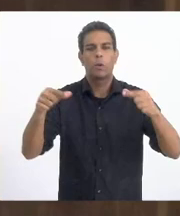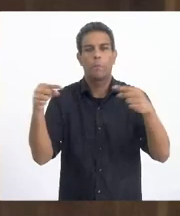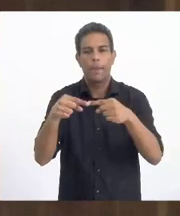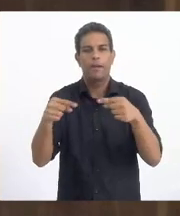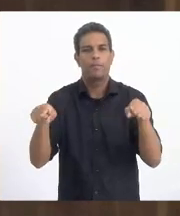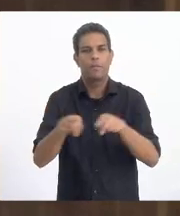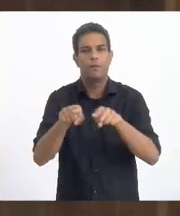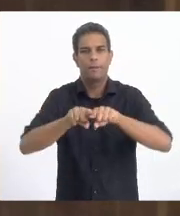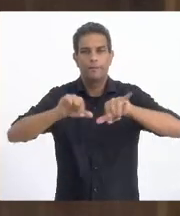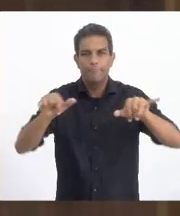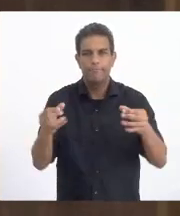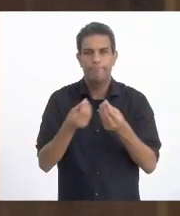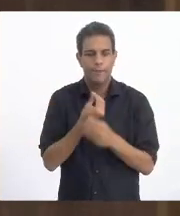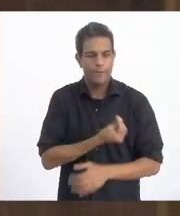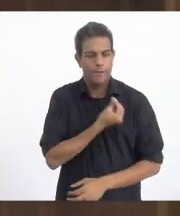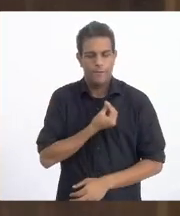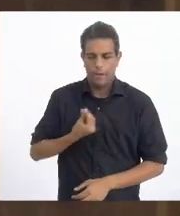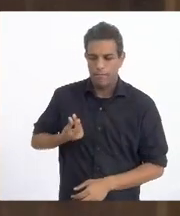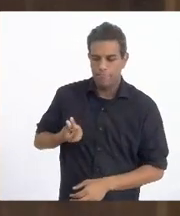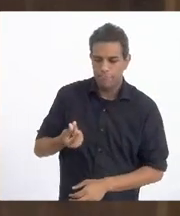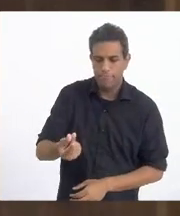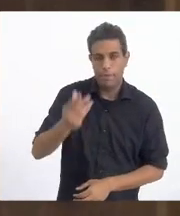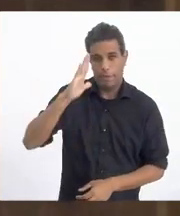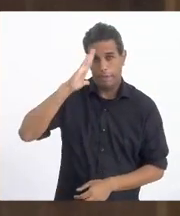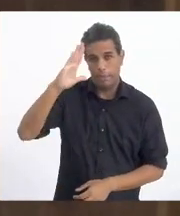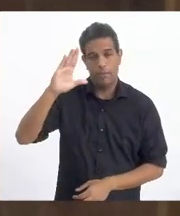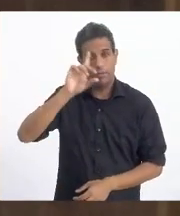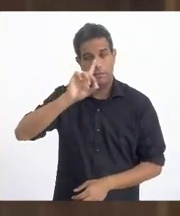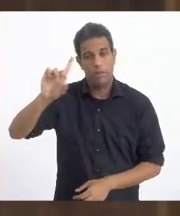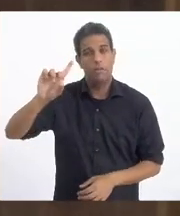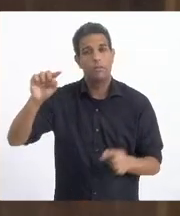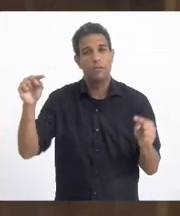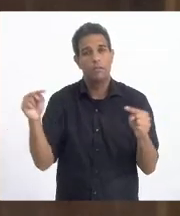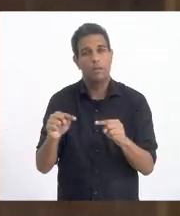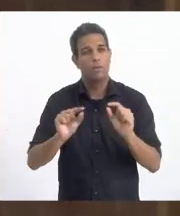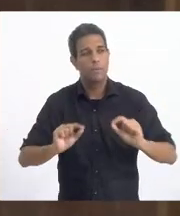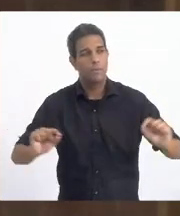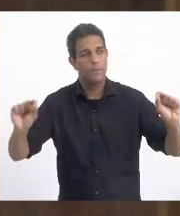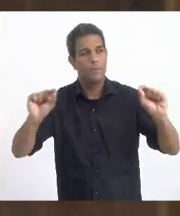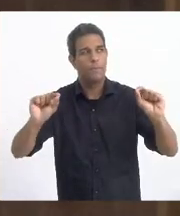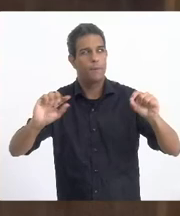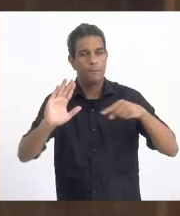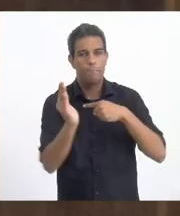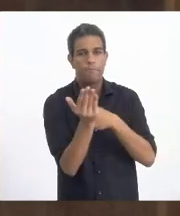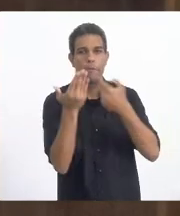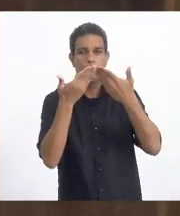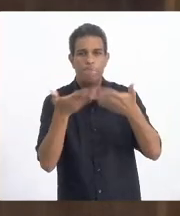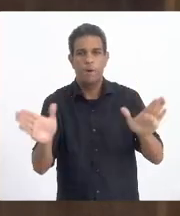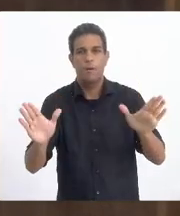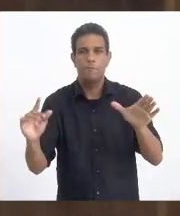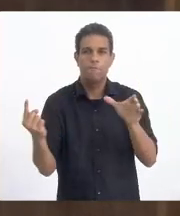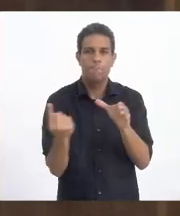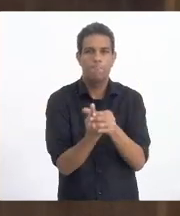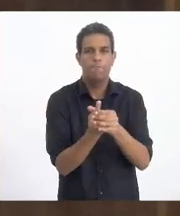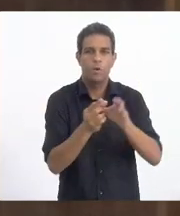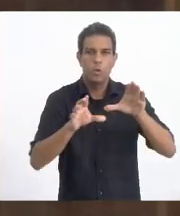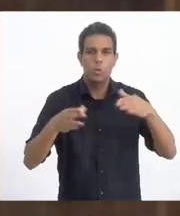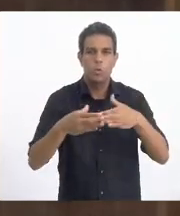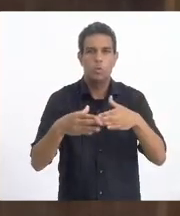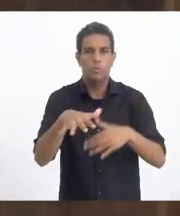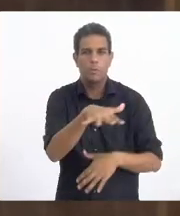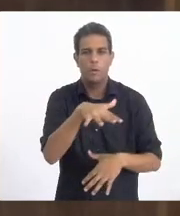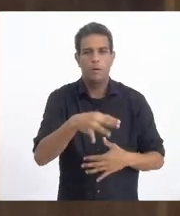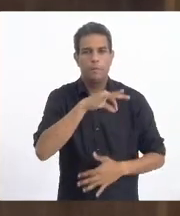bombeiros, a vida eterna. Agradeço o senhor e peço para o senhor não abrir mão desse risco